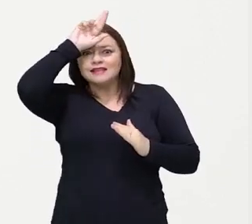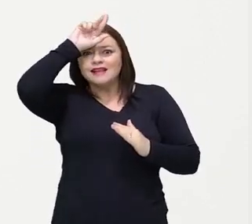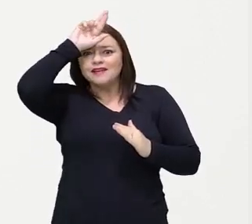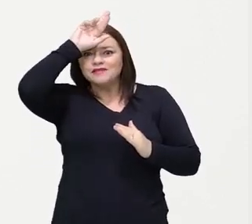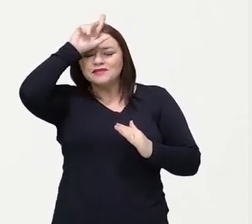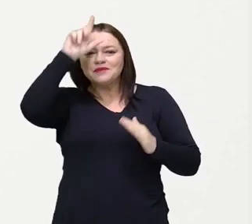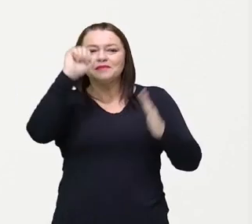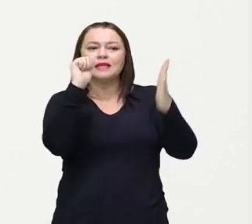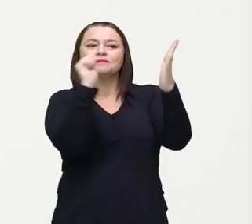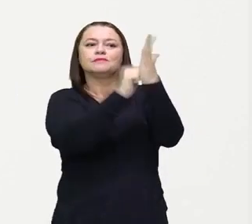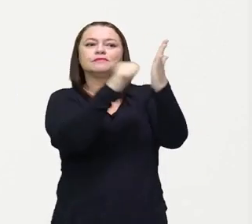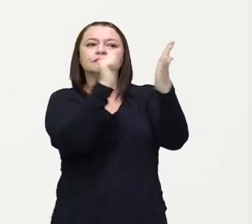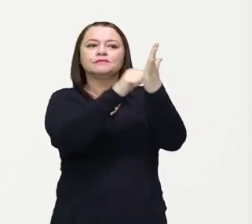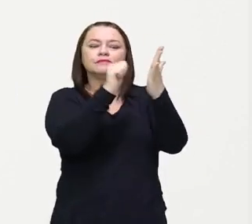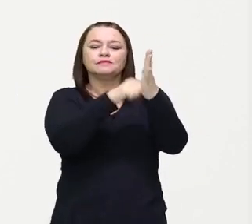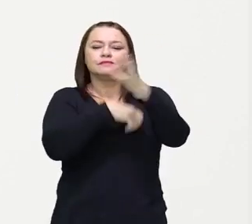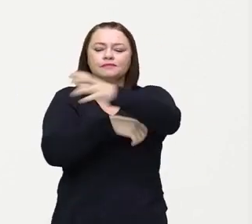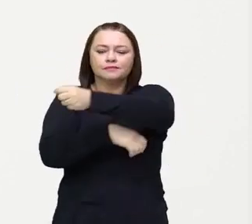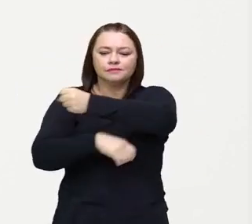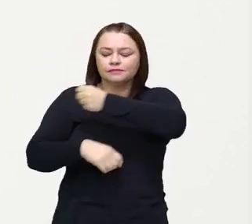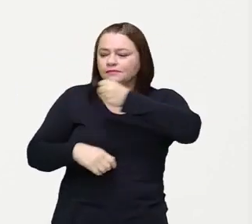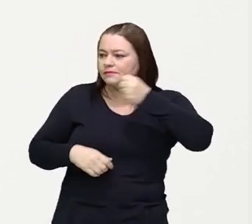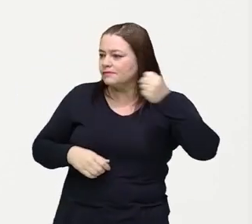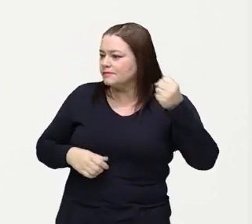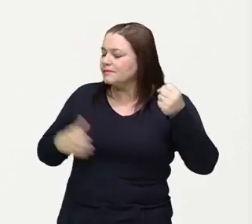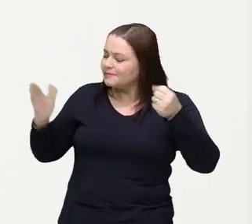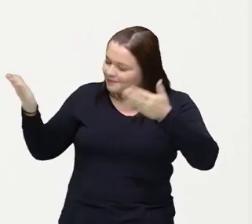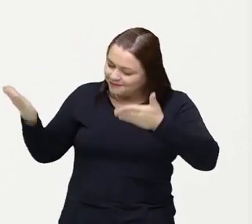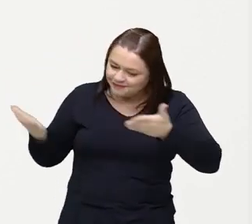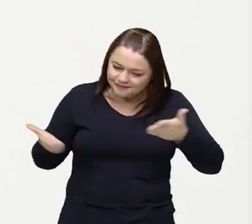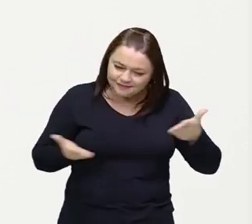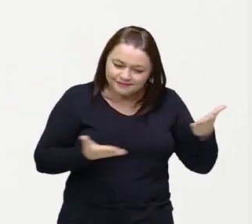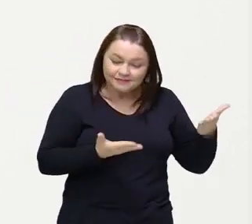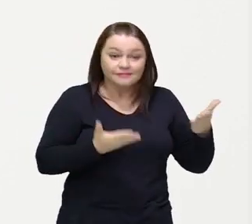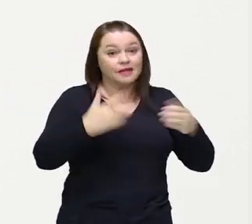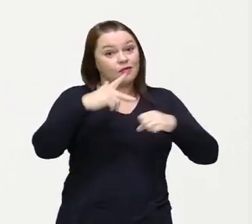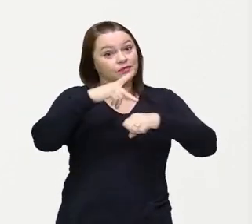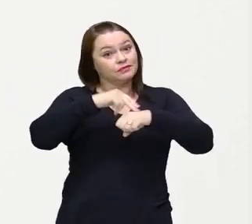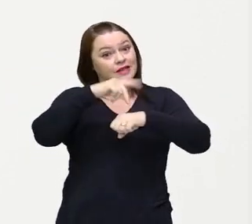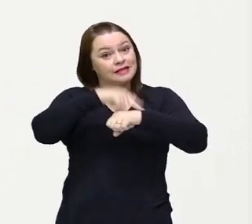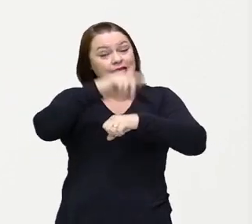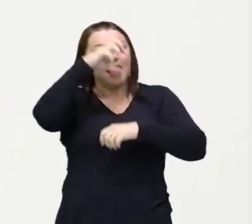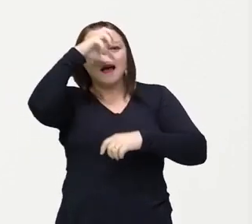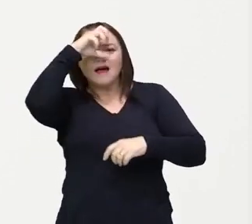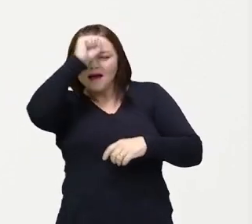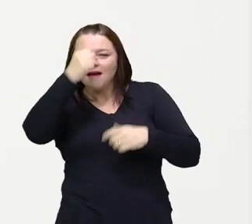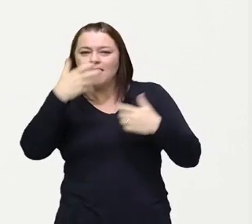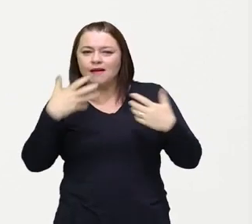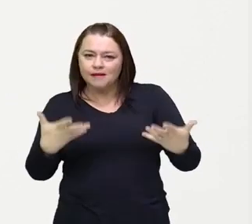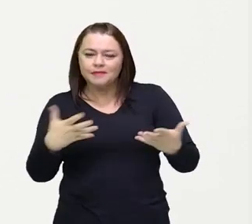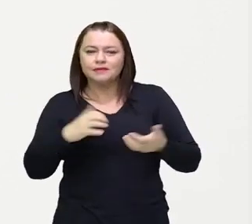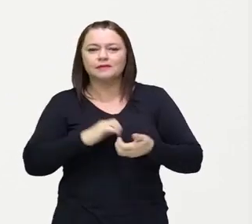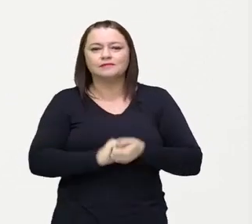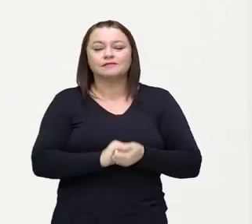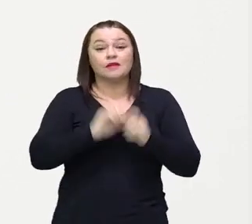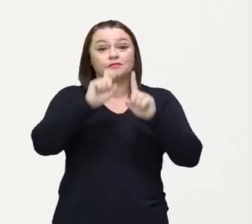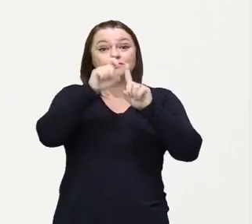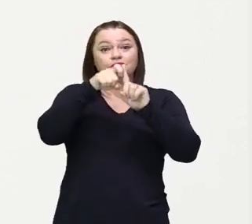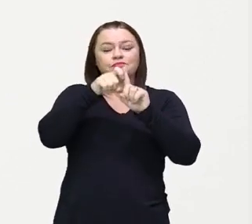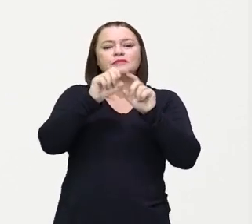acolhida pelas formigas. E assim aprendeu a lição. Esta fábula ensina